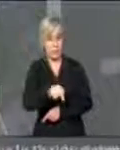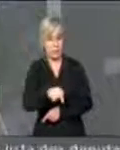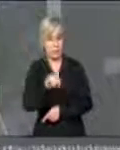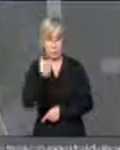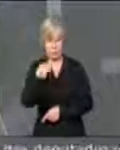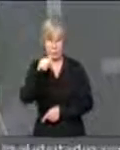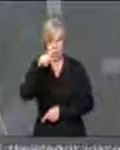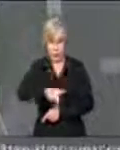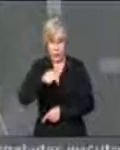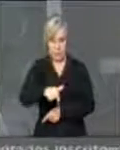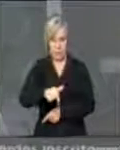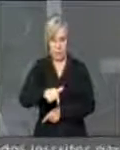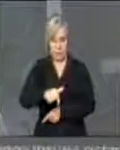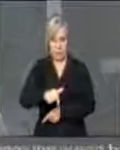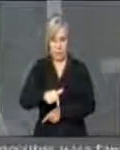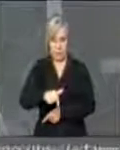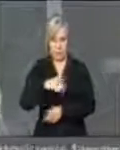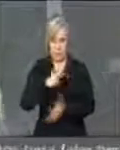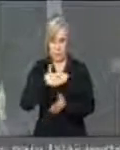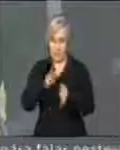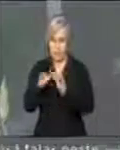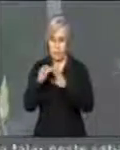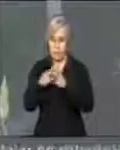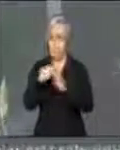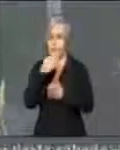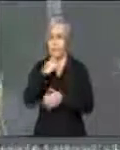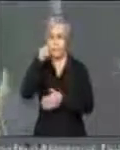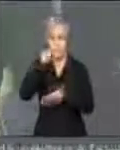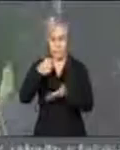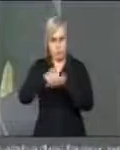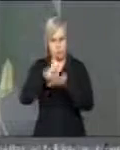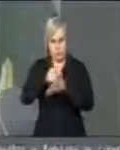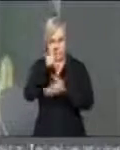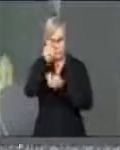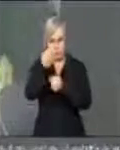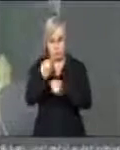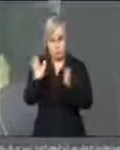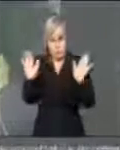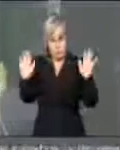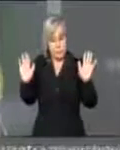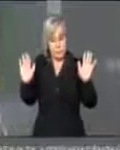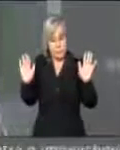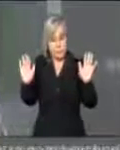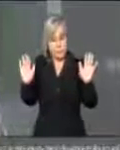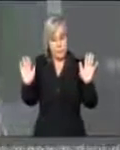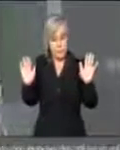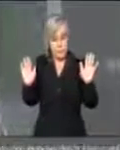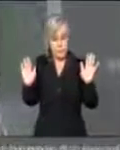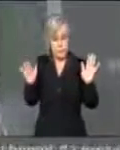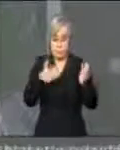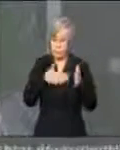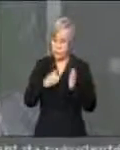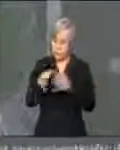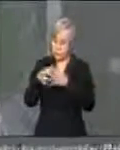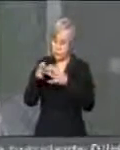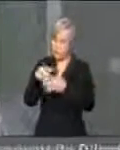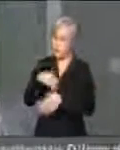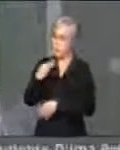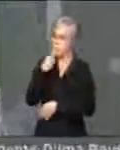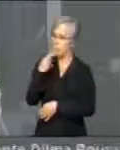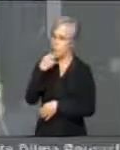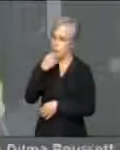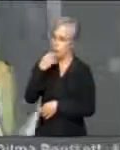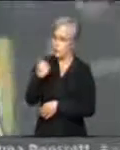minha bancada conheço pessoalmente, são homens e mulheres de fibra. Mas os outros, aí eu já não posso dizer de todos, digo da minha bancada que é quem eu conheço e